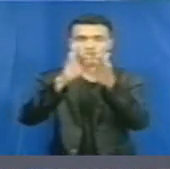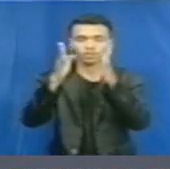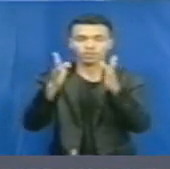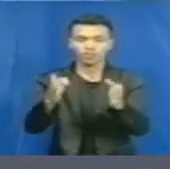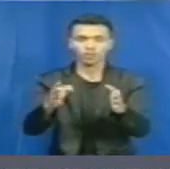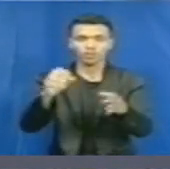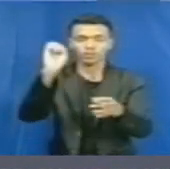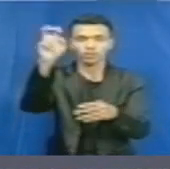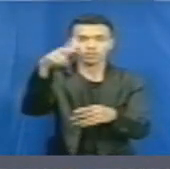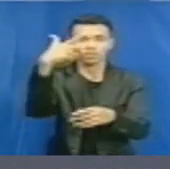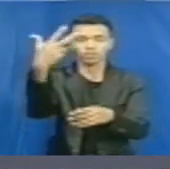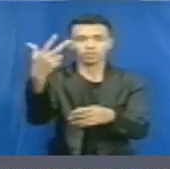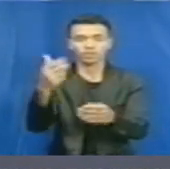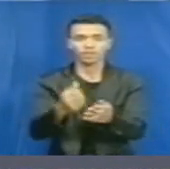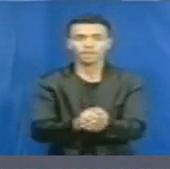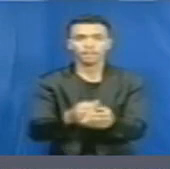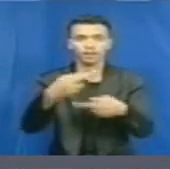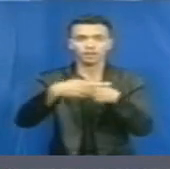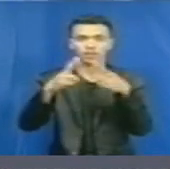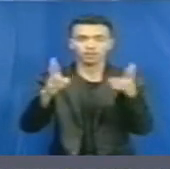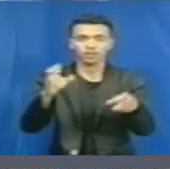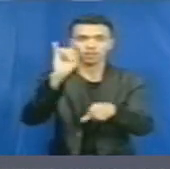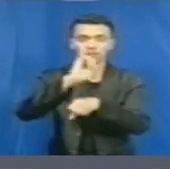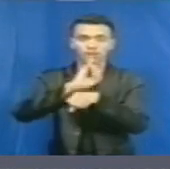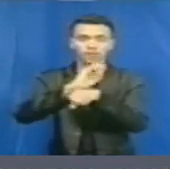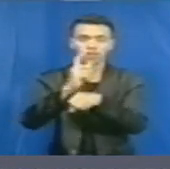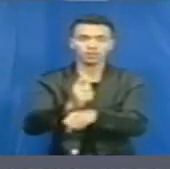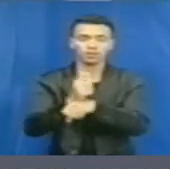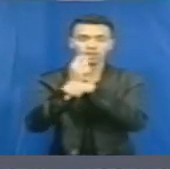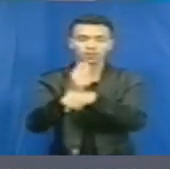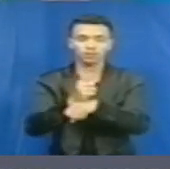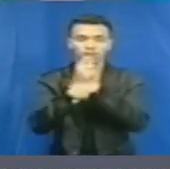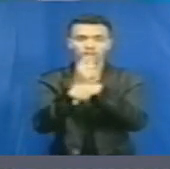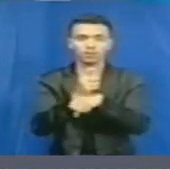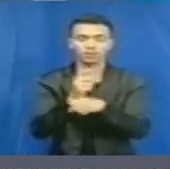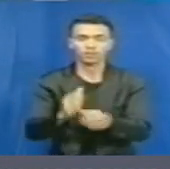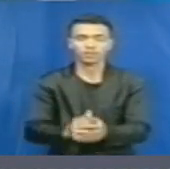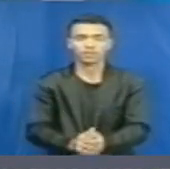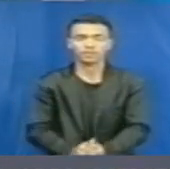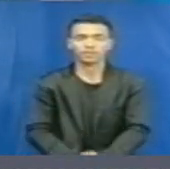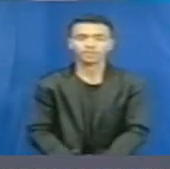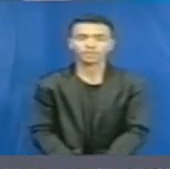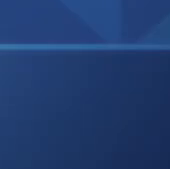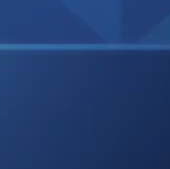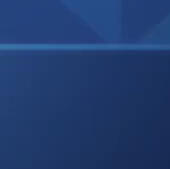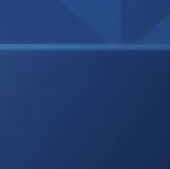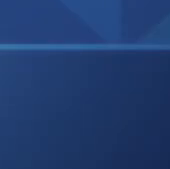Ensanudo Recintolo e a Salão Igreja São José Maquili Atauru. José Atauru Miguel Jesus, para